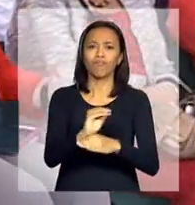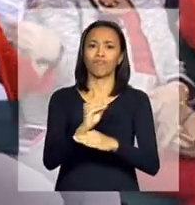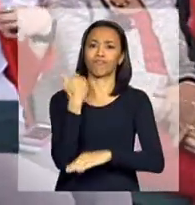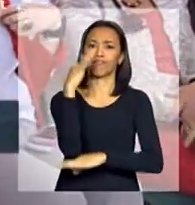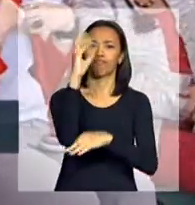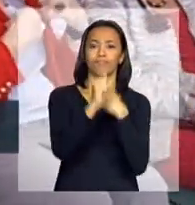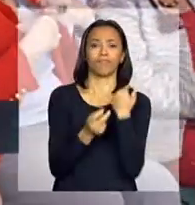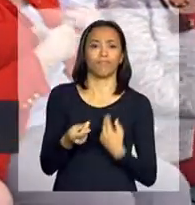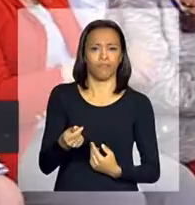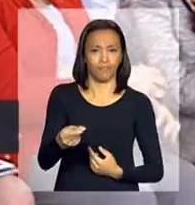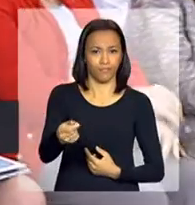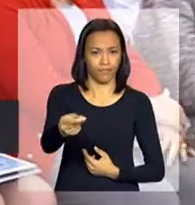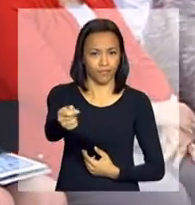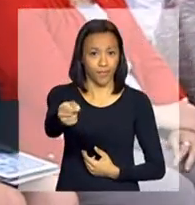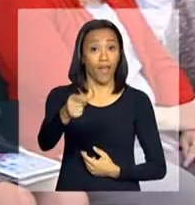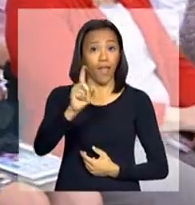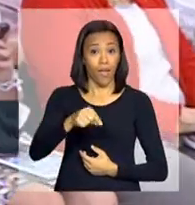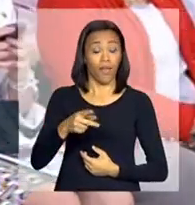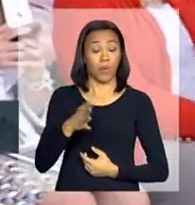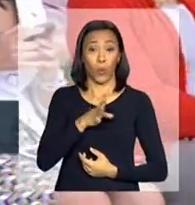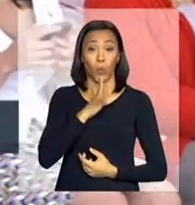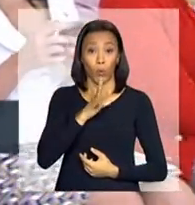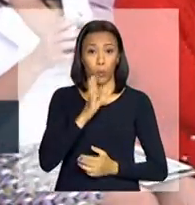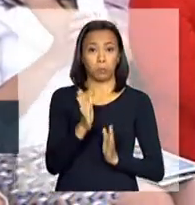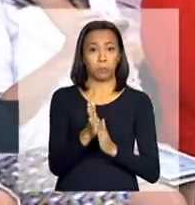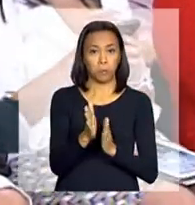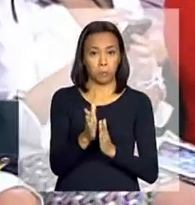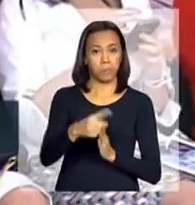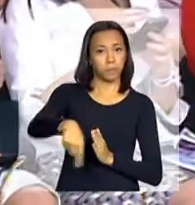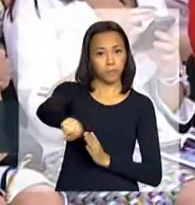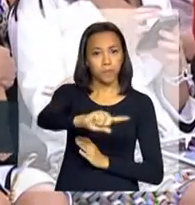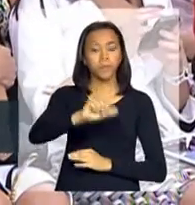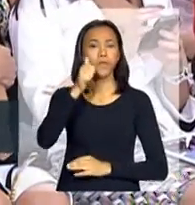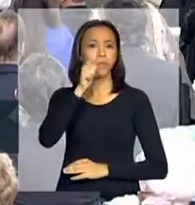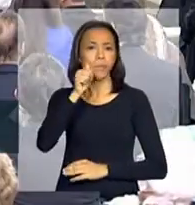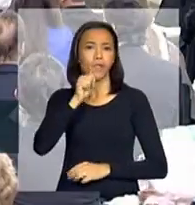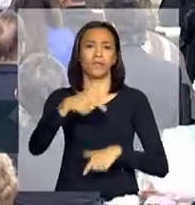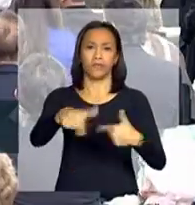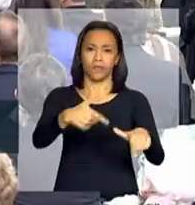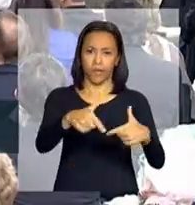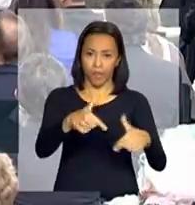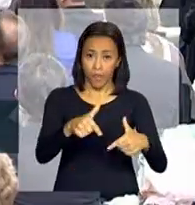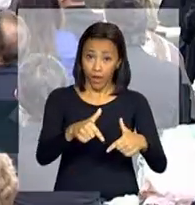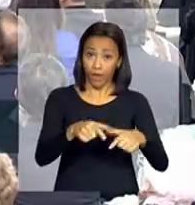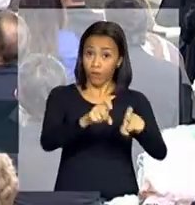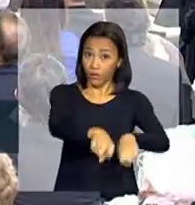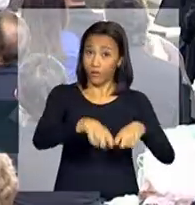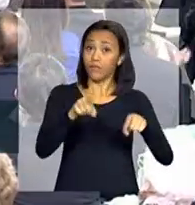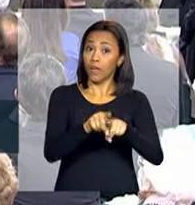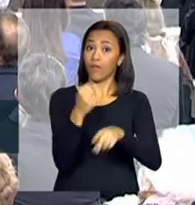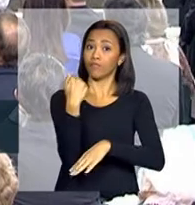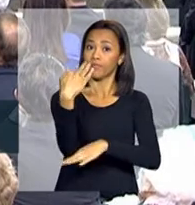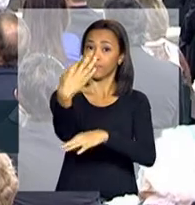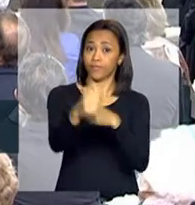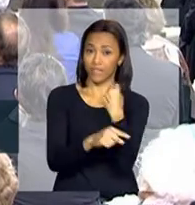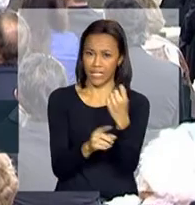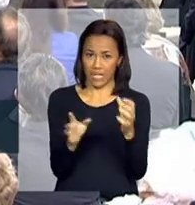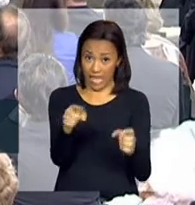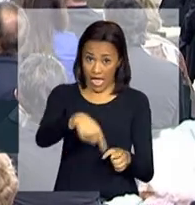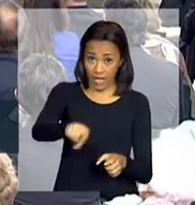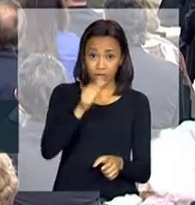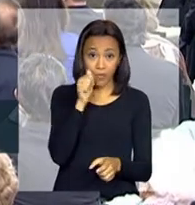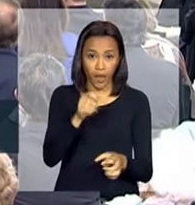a favor do reconhecimento do protagonismo das mulheres do campo e da floresta que organizadas